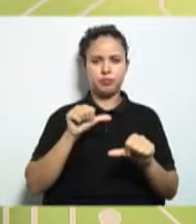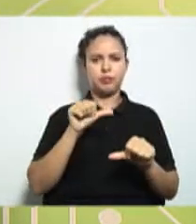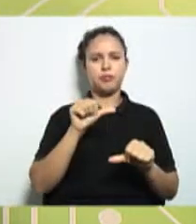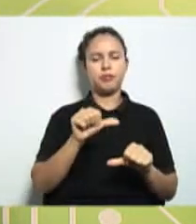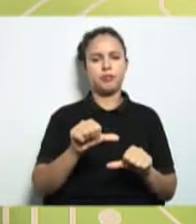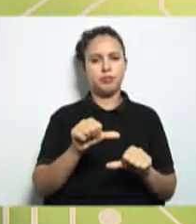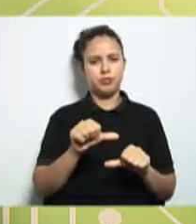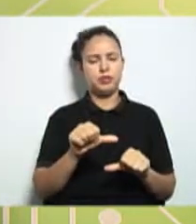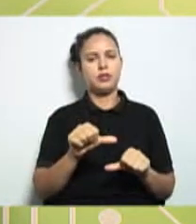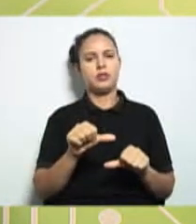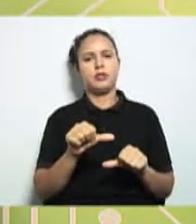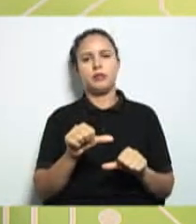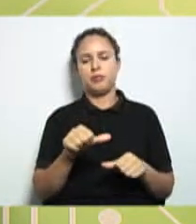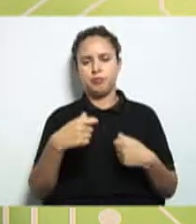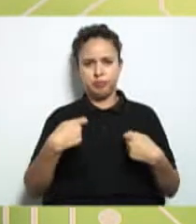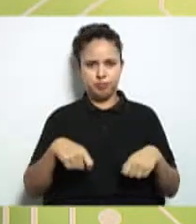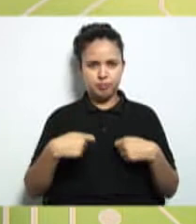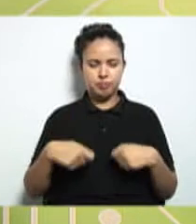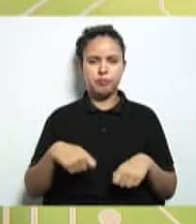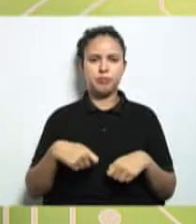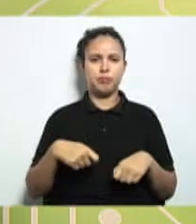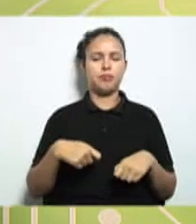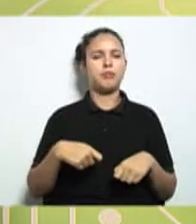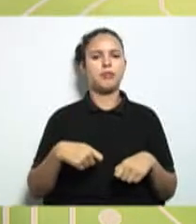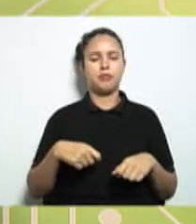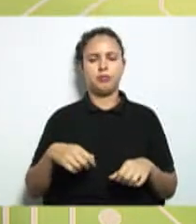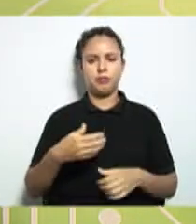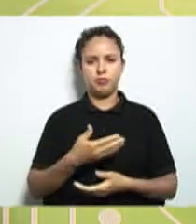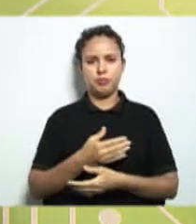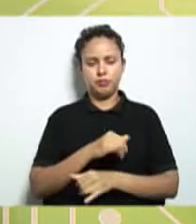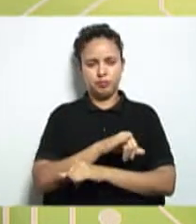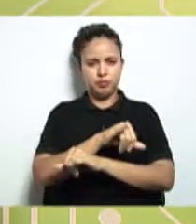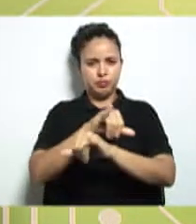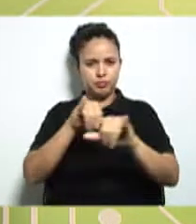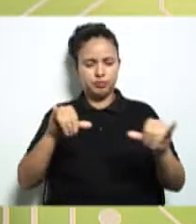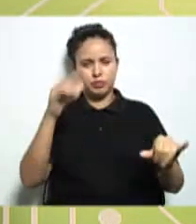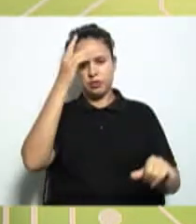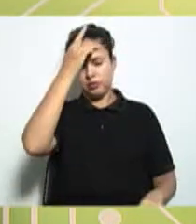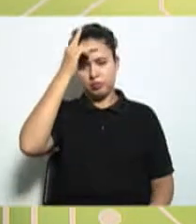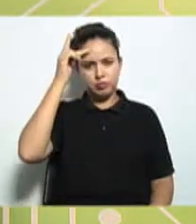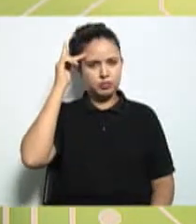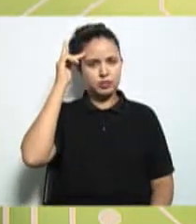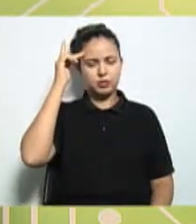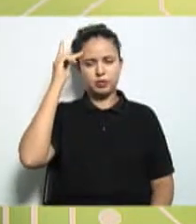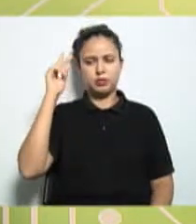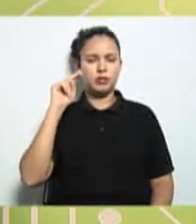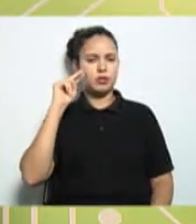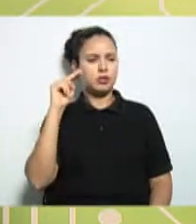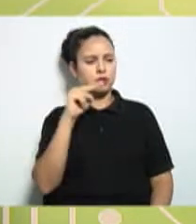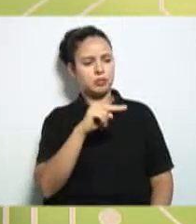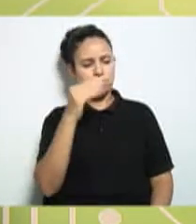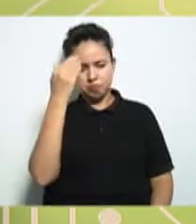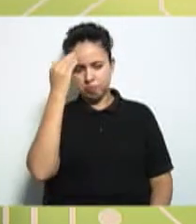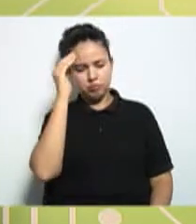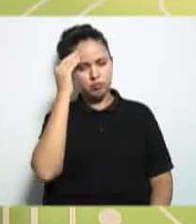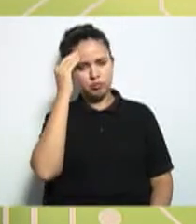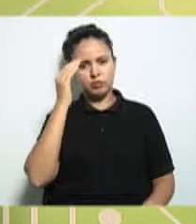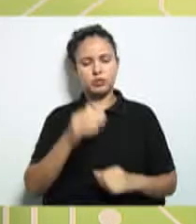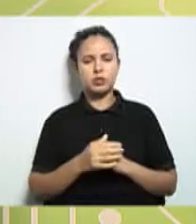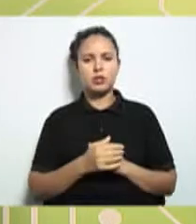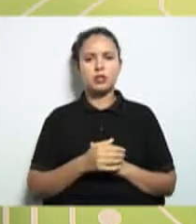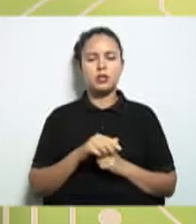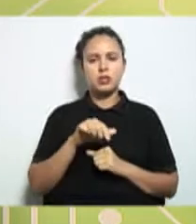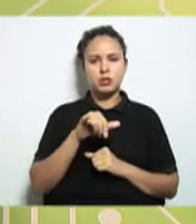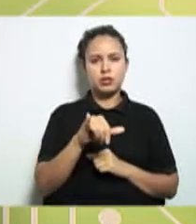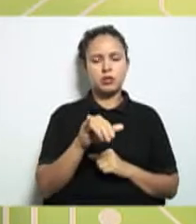ser repassado ou deve ser socializado com aqueles que não entendem, né? De repente, se a gente usar